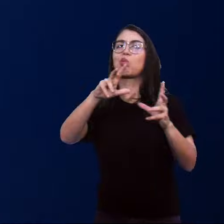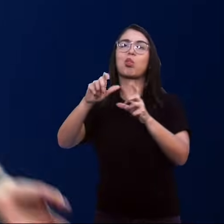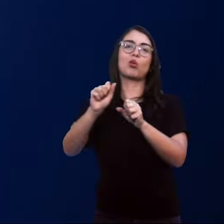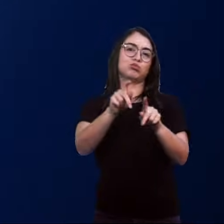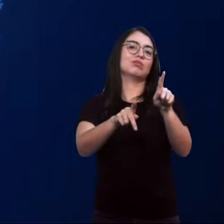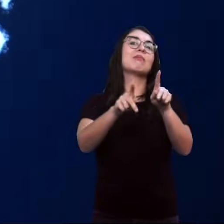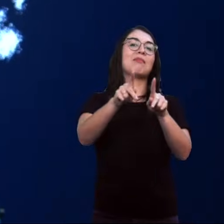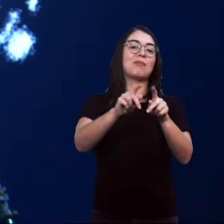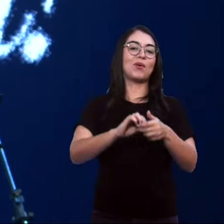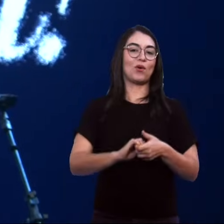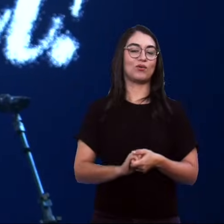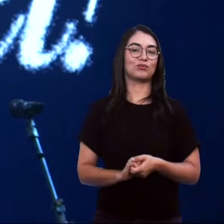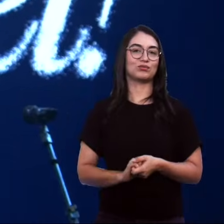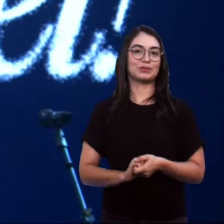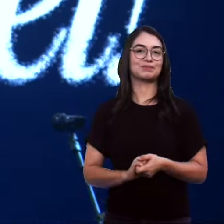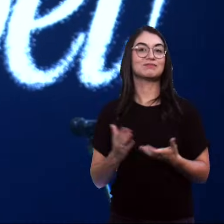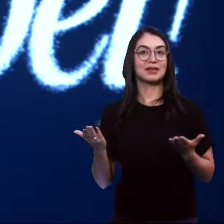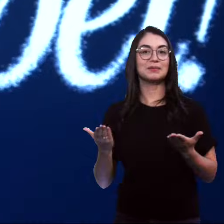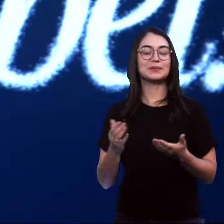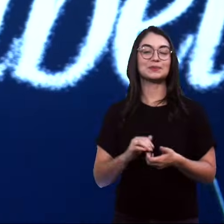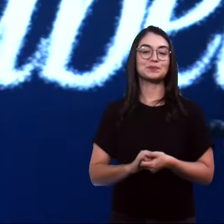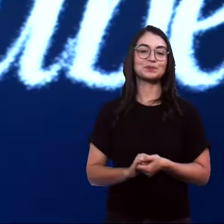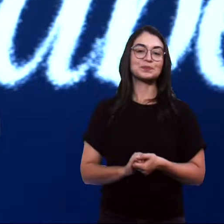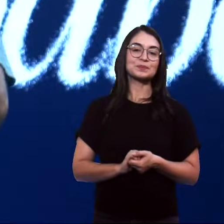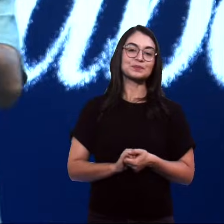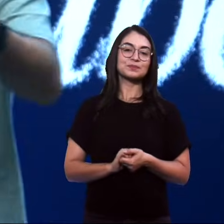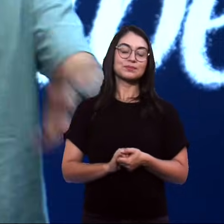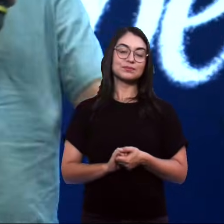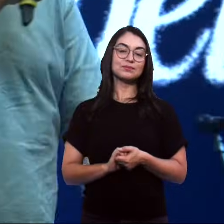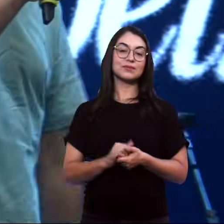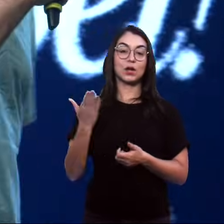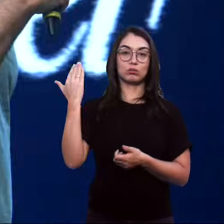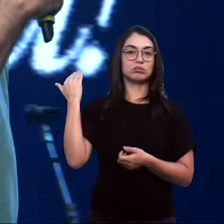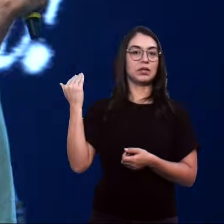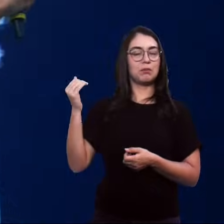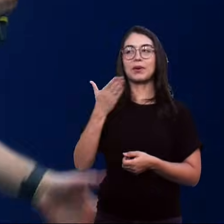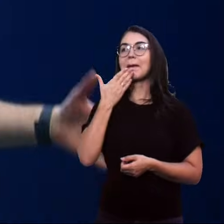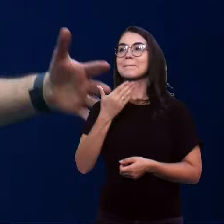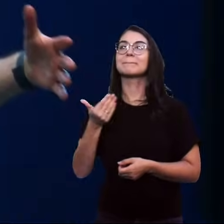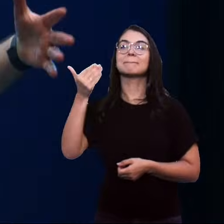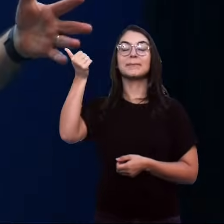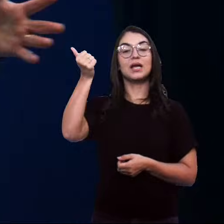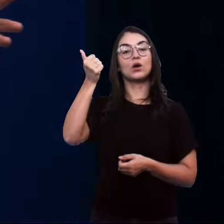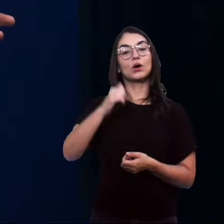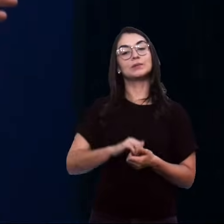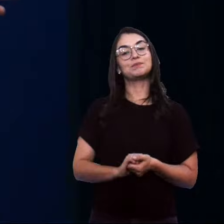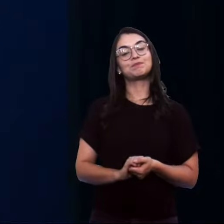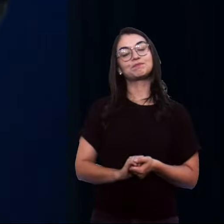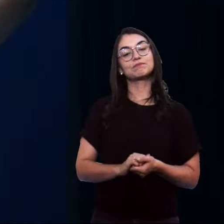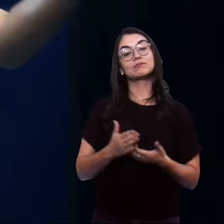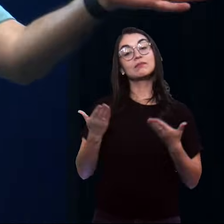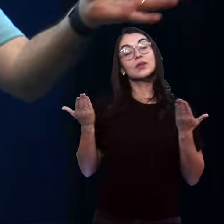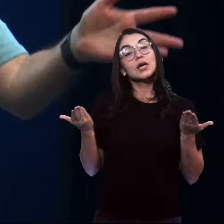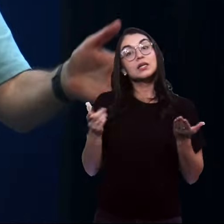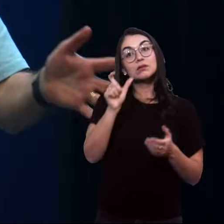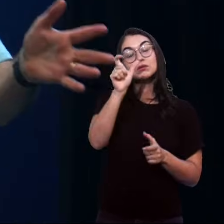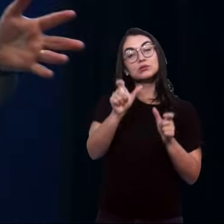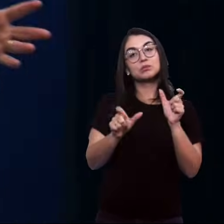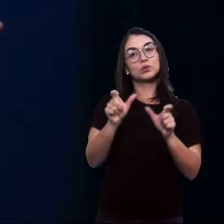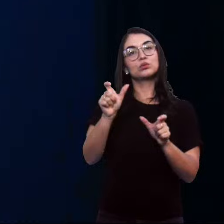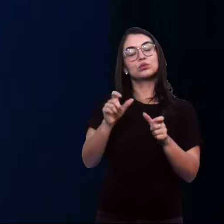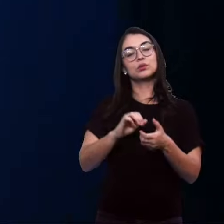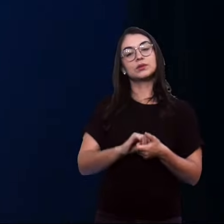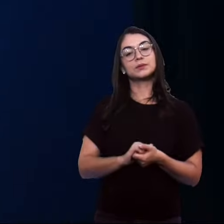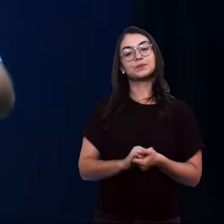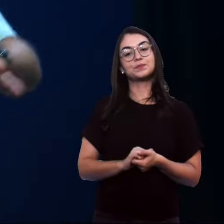pula na Bíblia, que você está com preguiça de ler como o templo era feito, né? Deus está vendo. E eles reconstroem